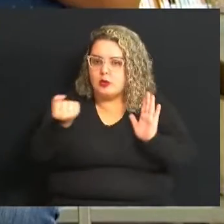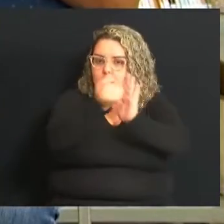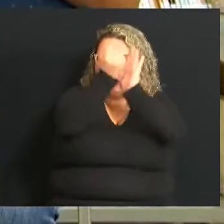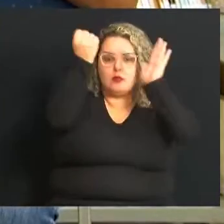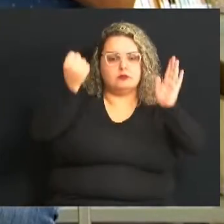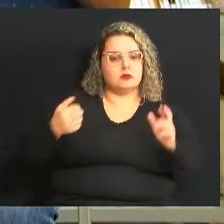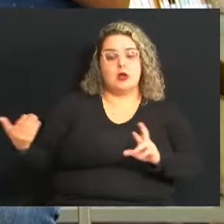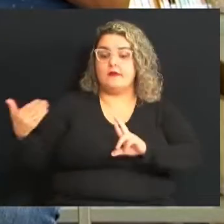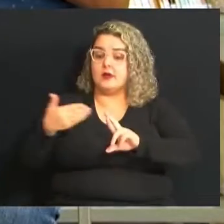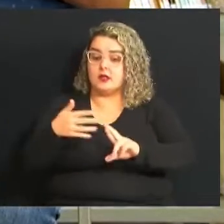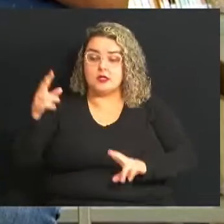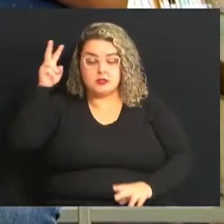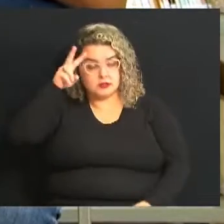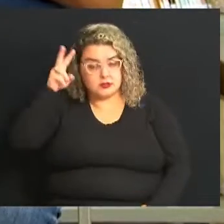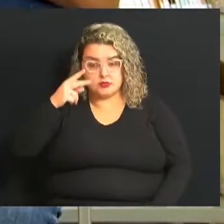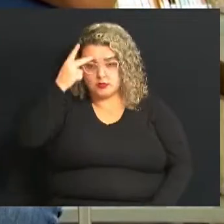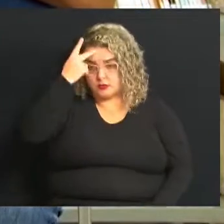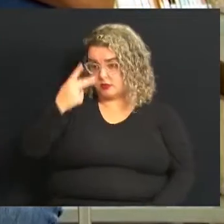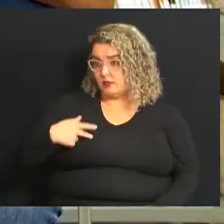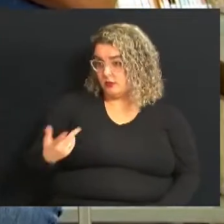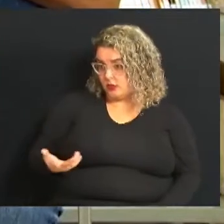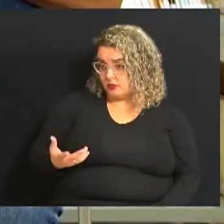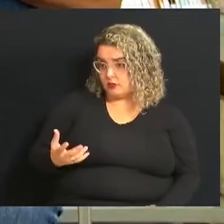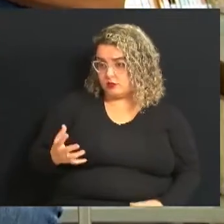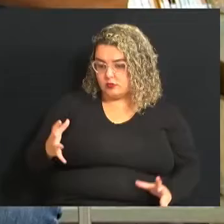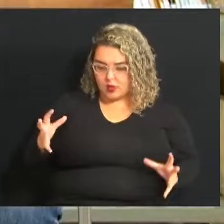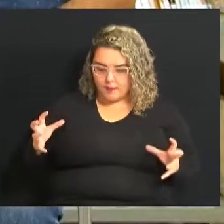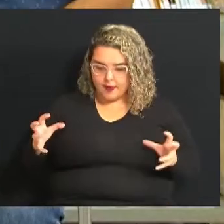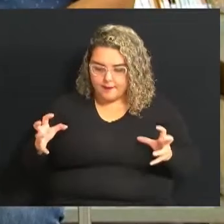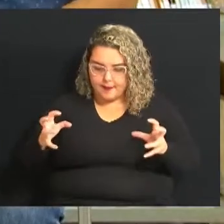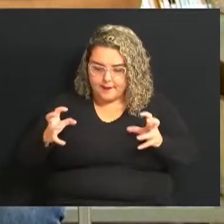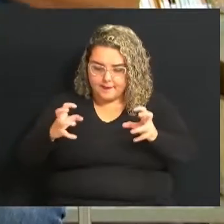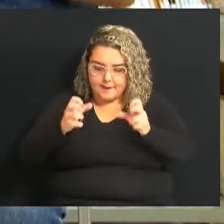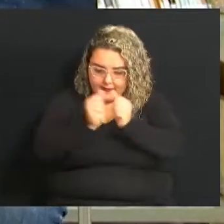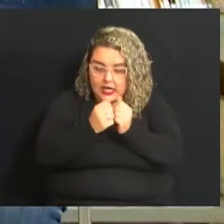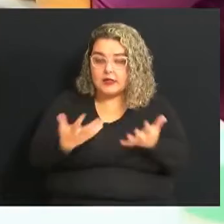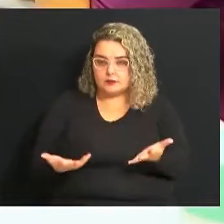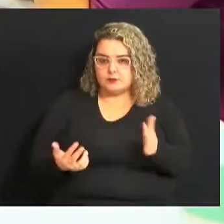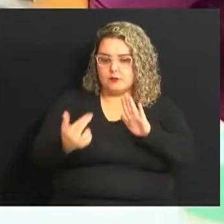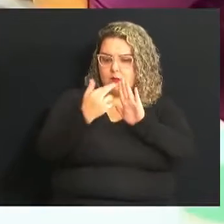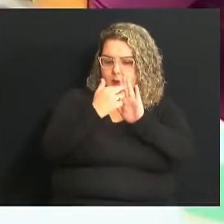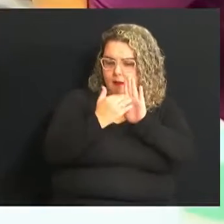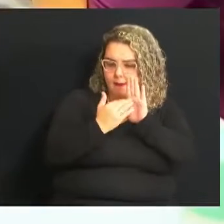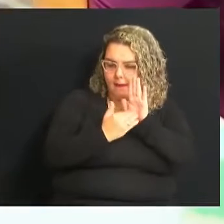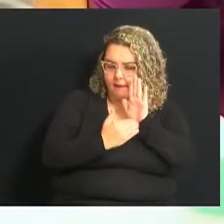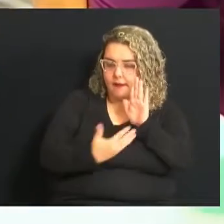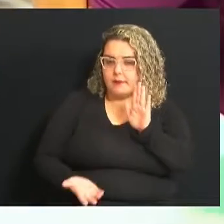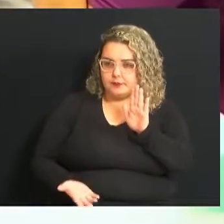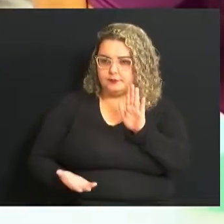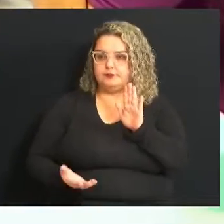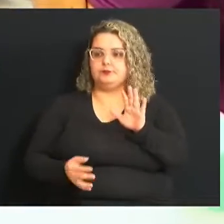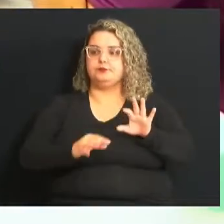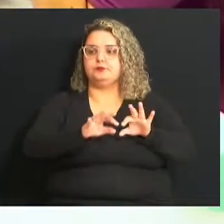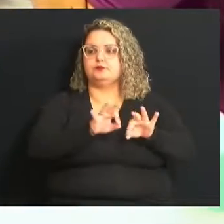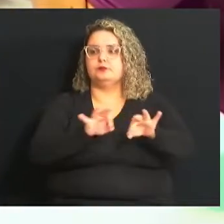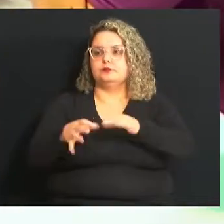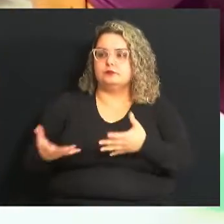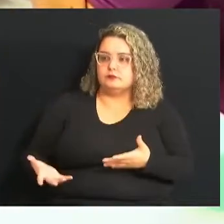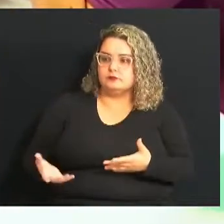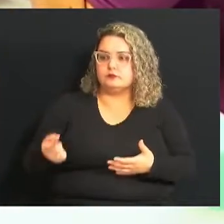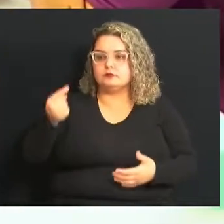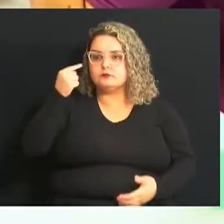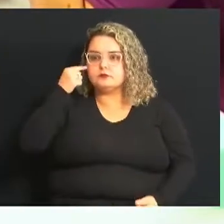históricas. E esse conjunto, esse acervo constituído por essa organização e essas